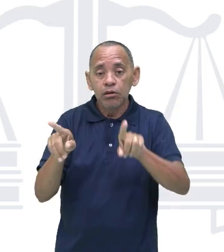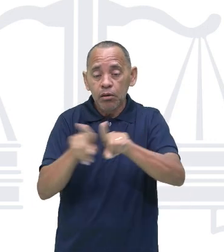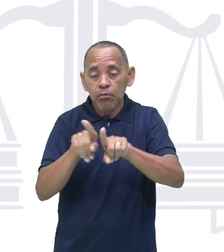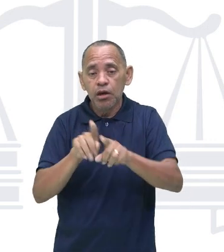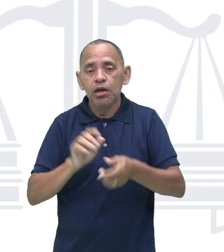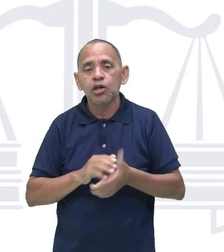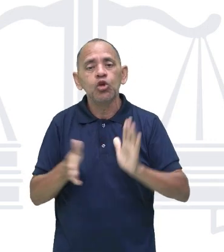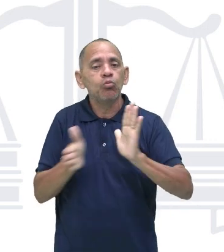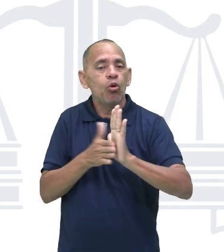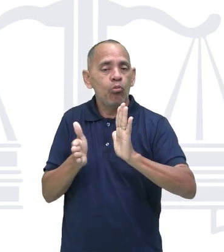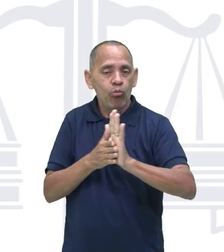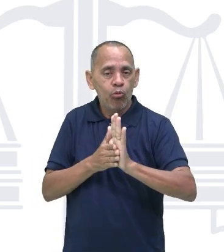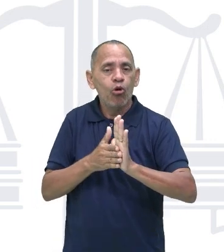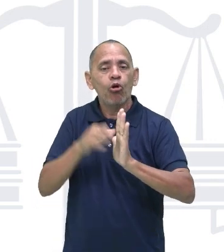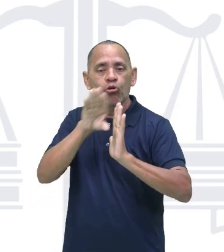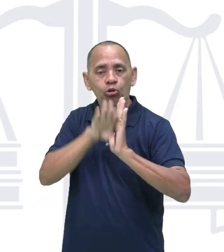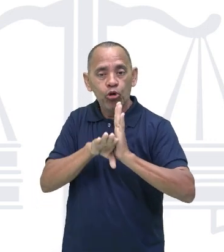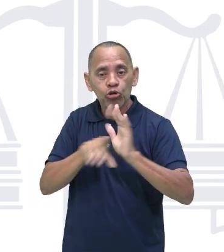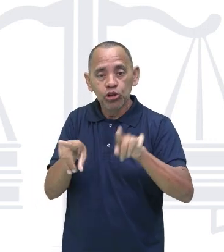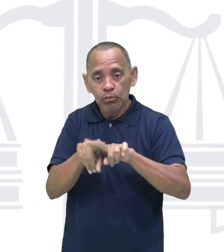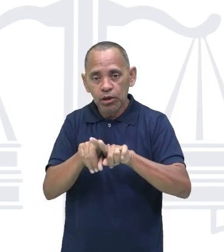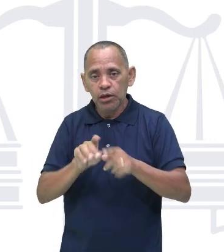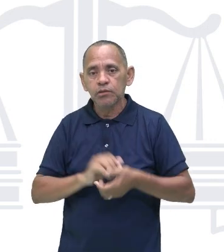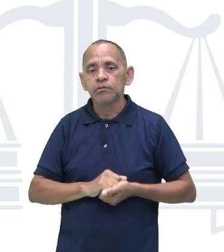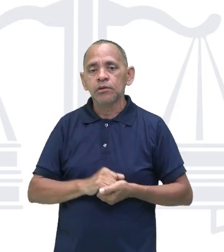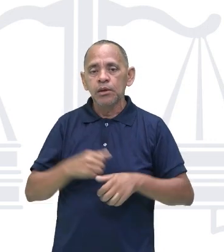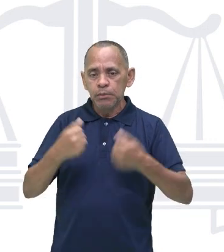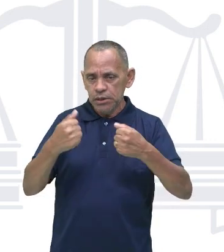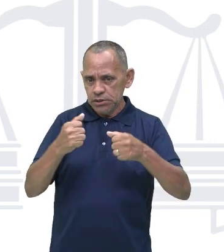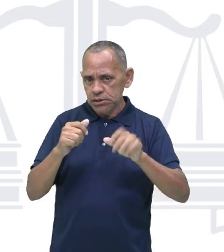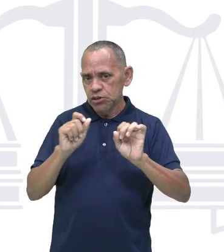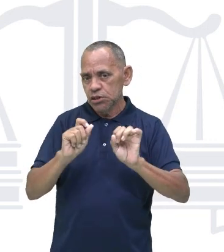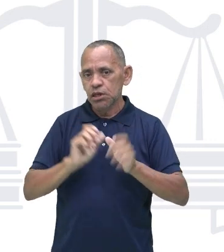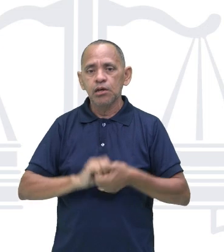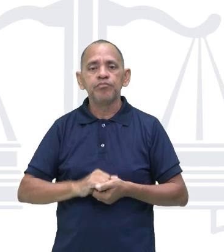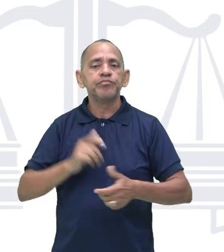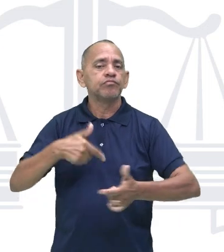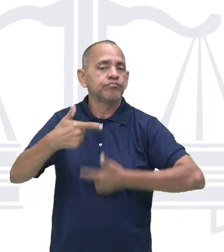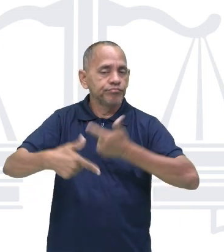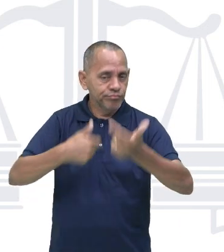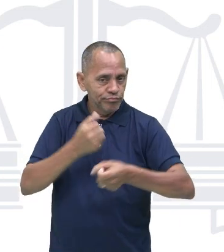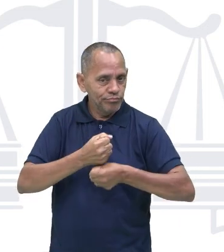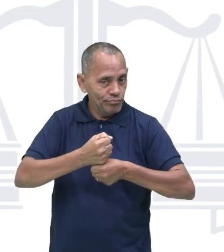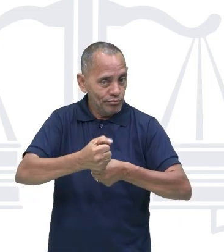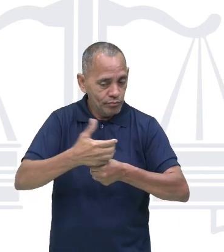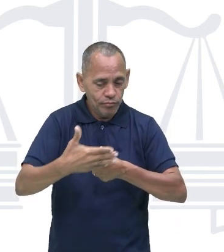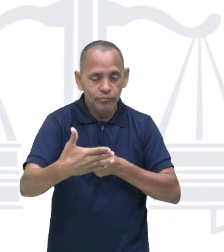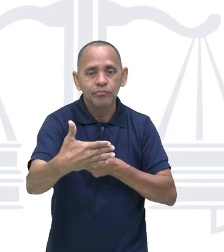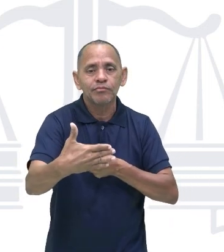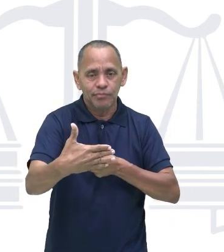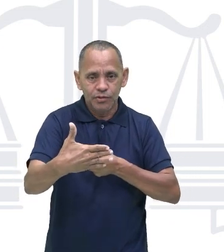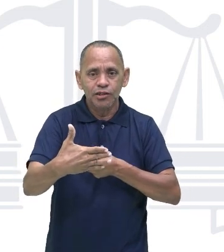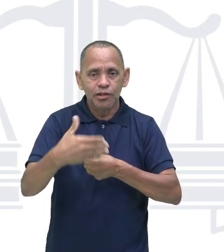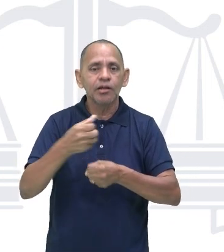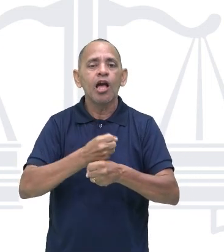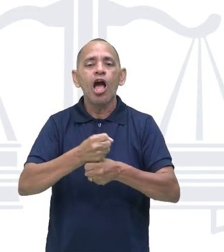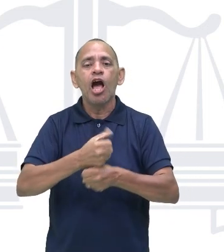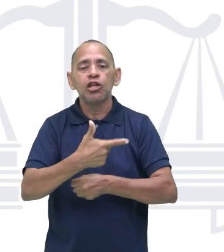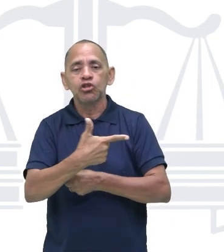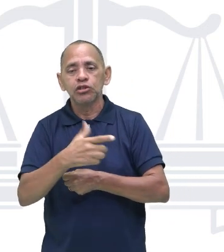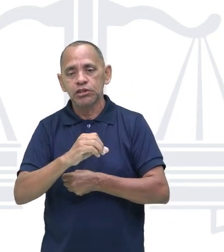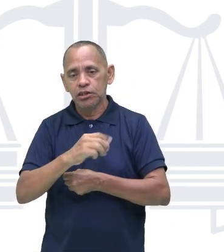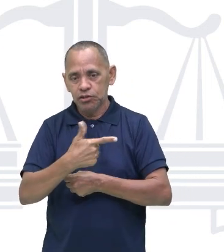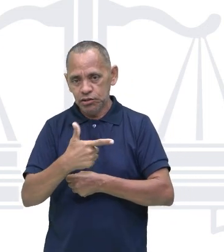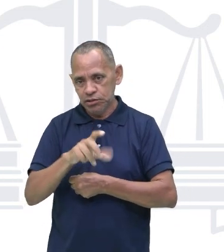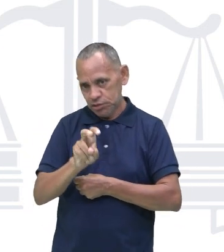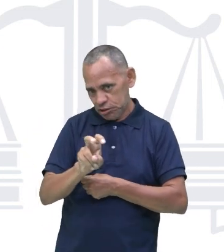E essas habilidades essenciais, elas deverão ser trabalhadas a partir do ano letivo de 2025, tá bom? Seguindo,